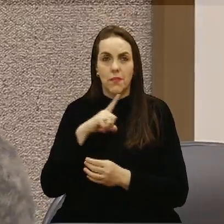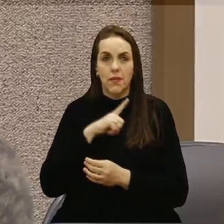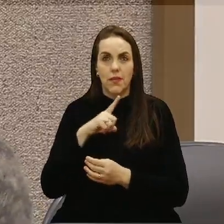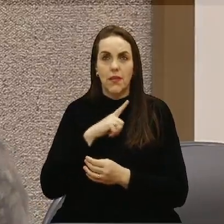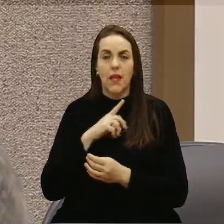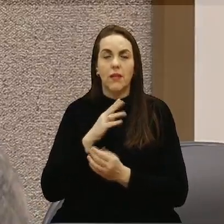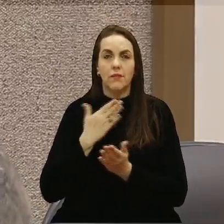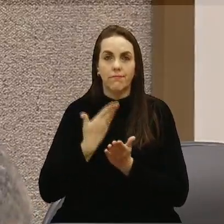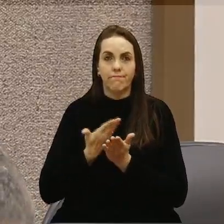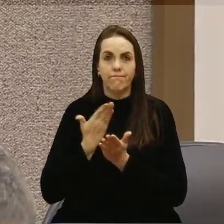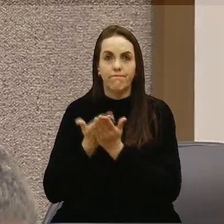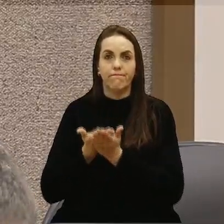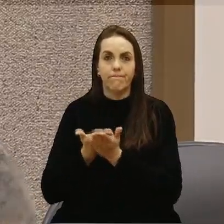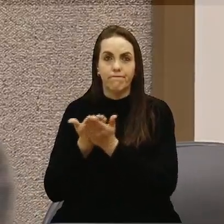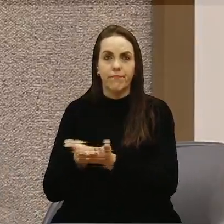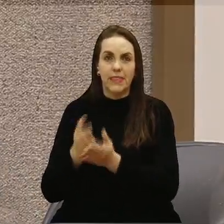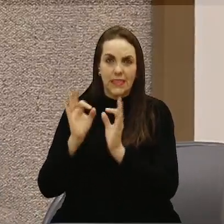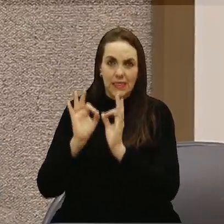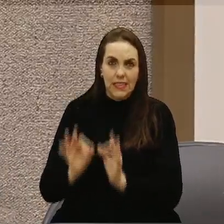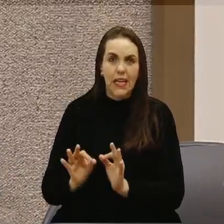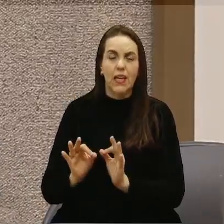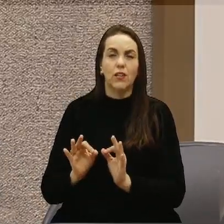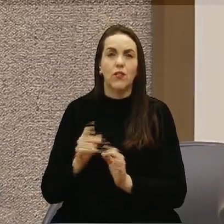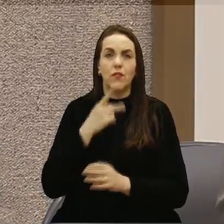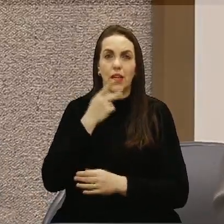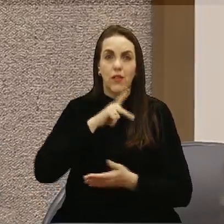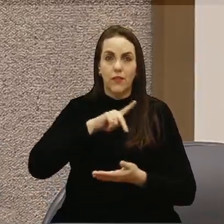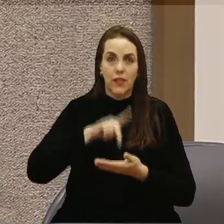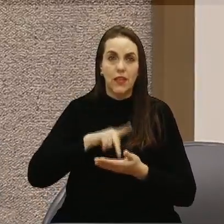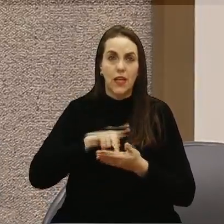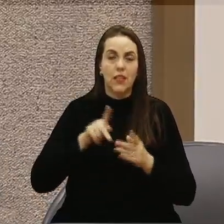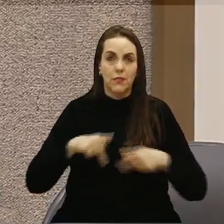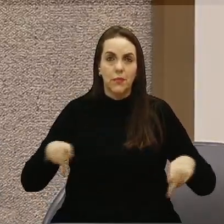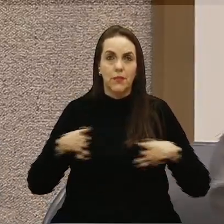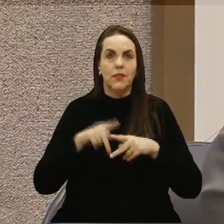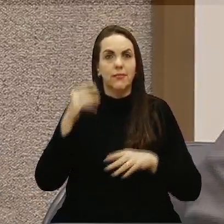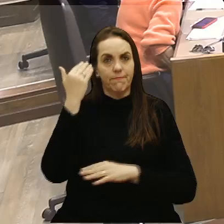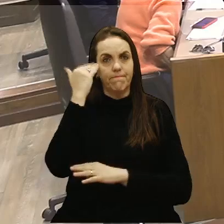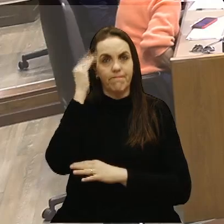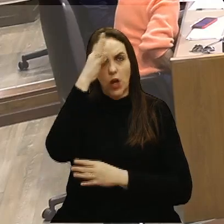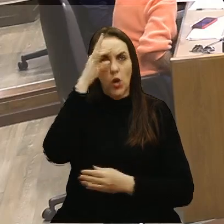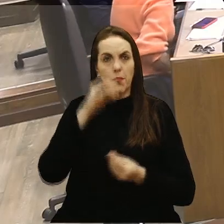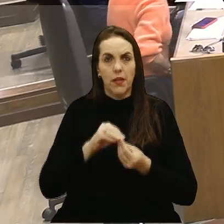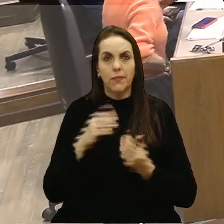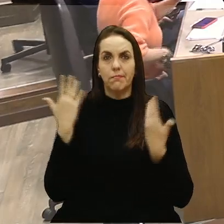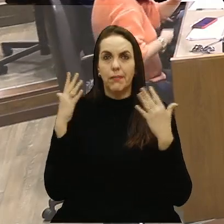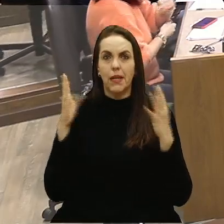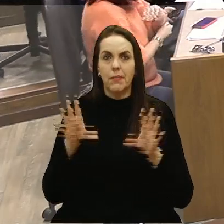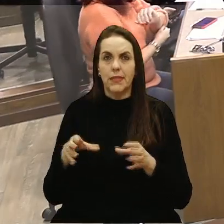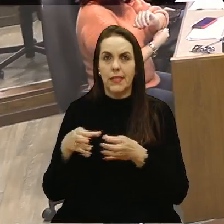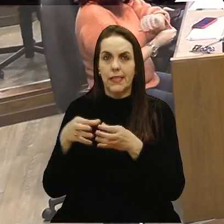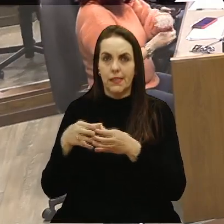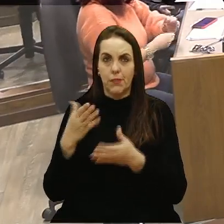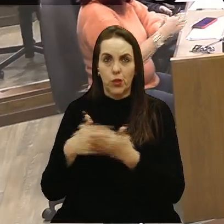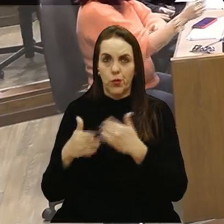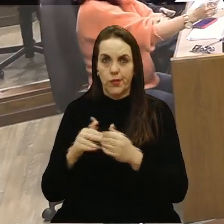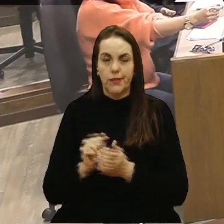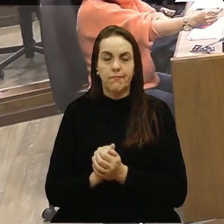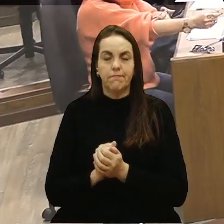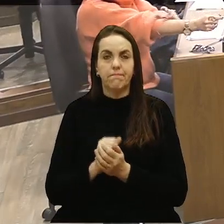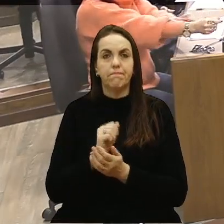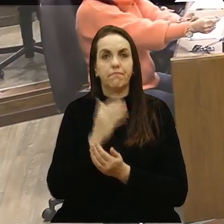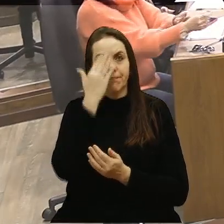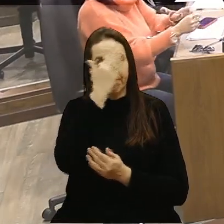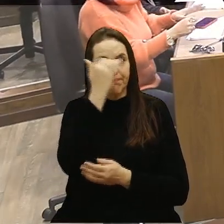encaminhamento correto, falando a verdade, e a população compreende. Então, parabéns a toda a equipe. O vereador D'Ambrosio, com a